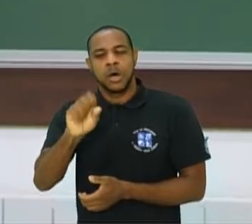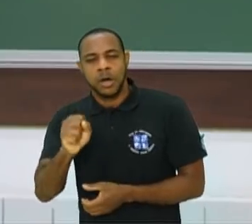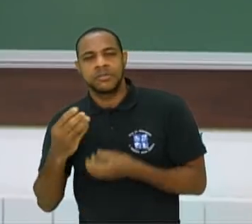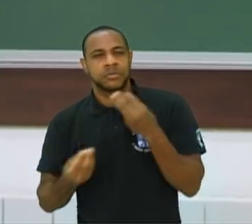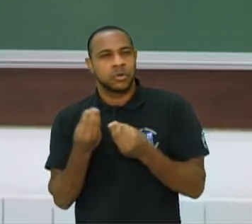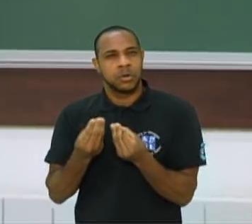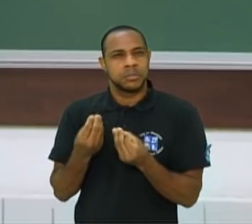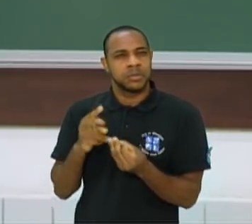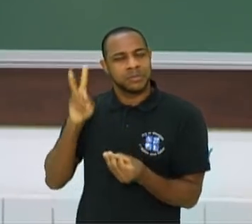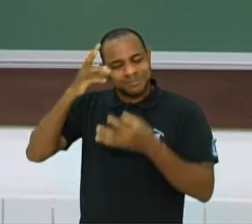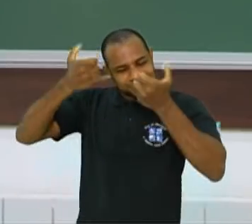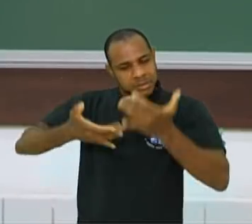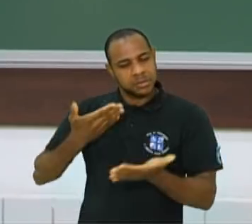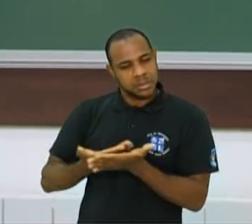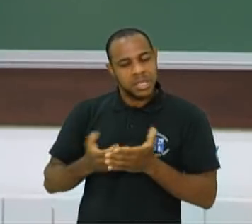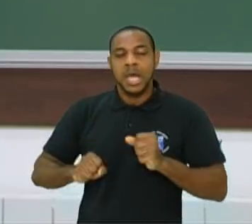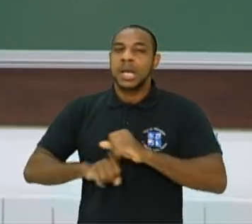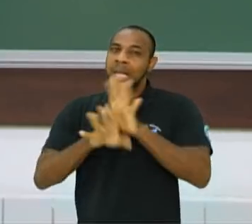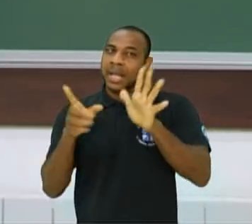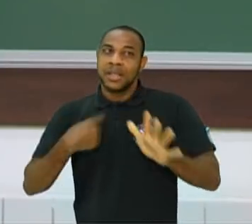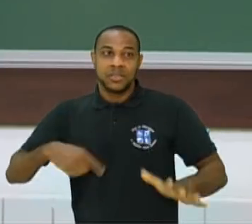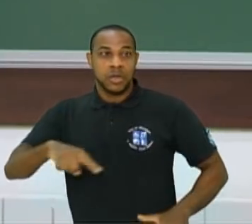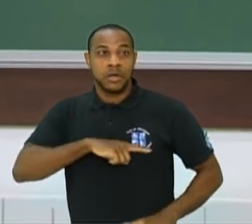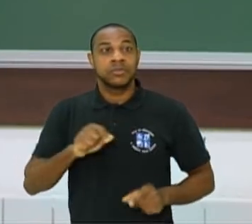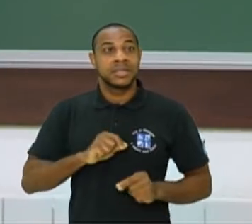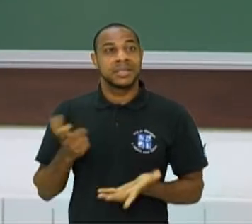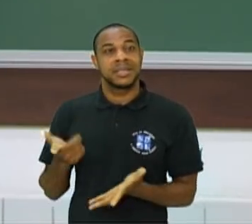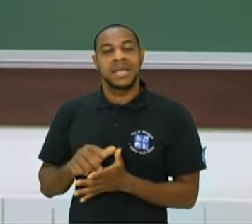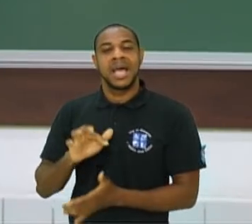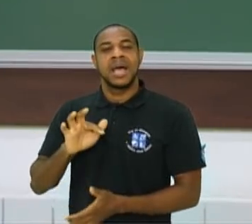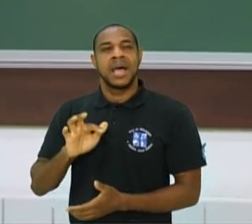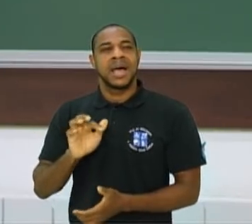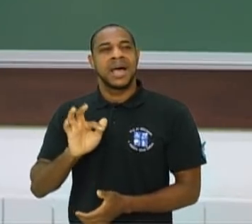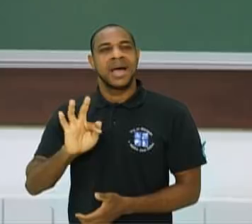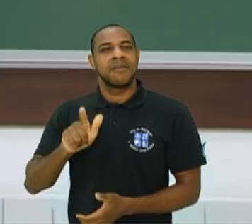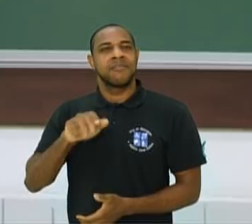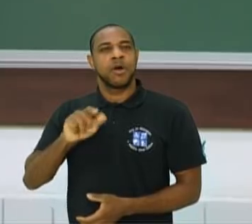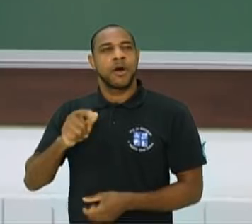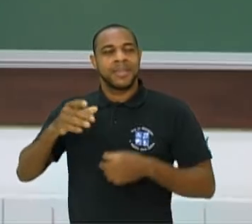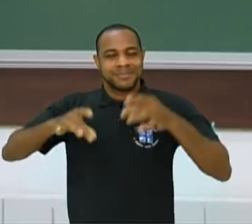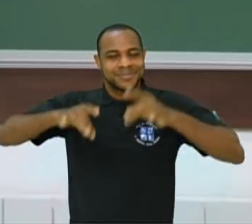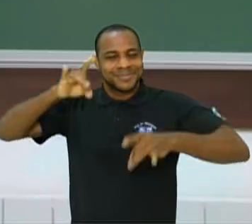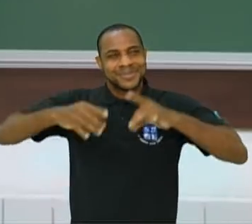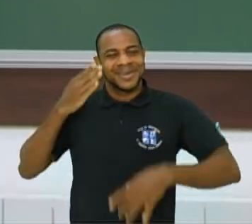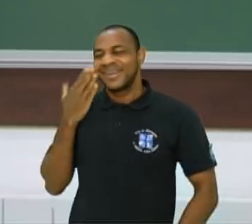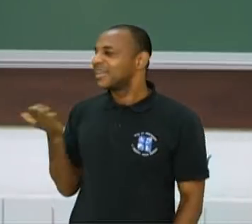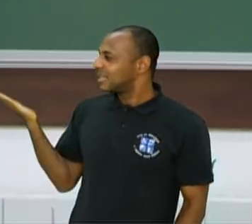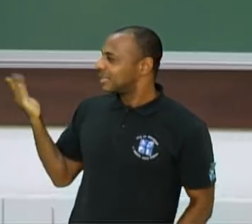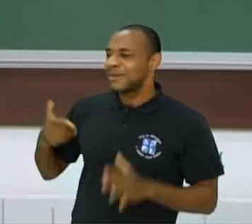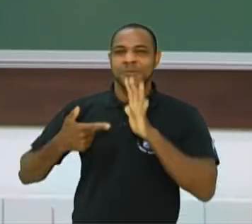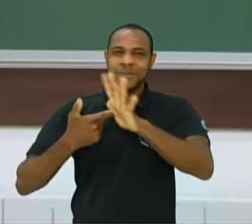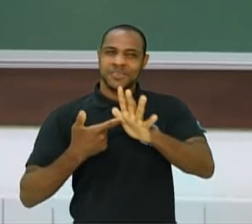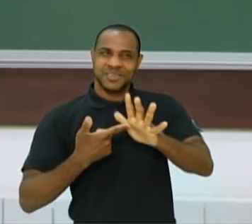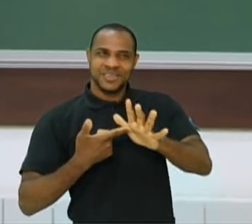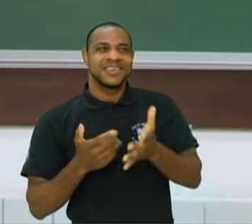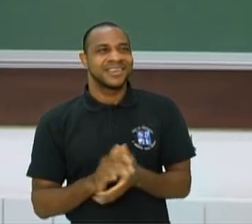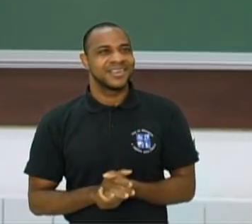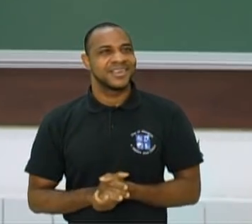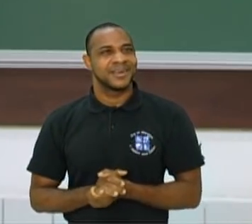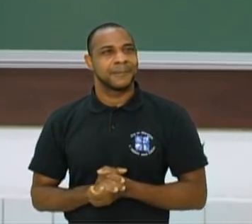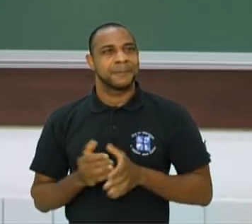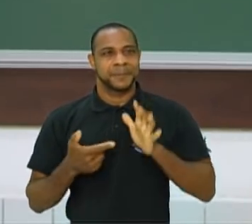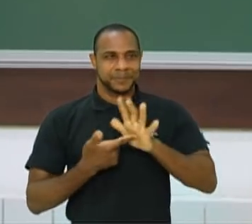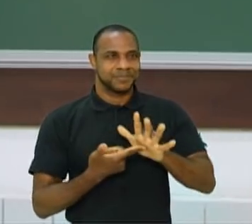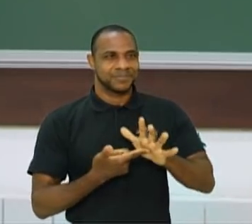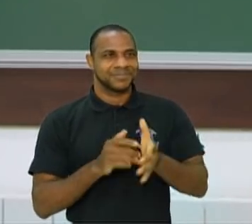E, claro, isso tudo vai aflorar, né? E a Flora veio aqui dar um tchauzinho para vocês, né?